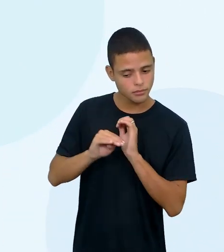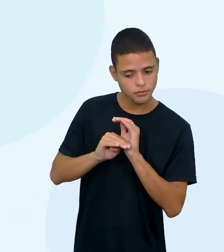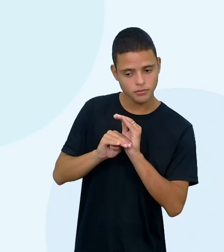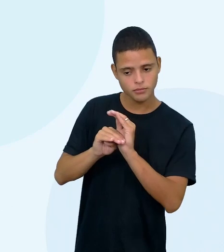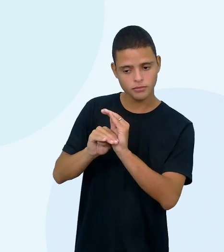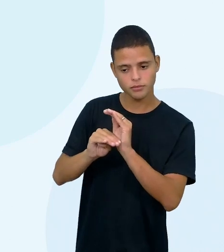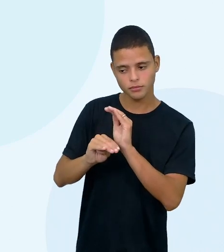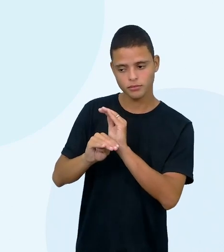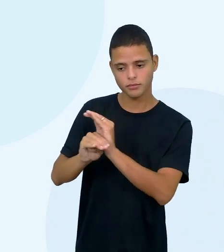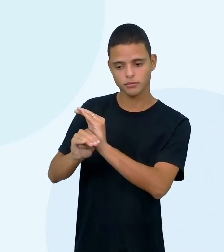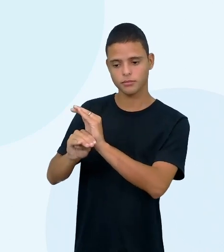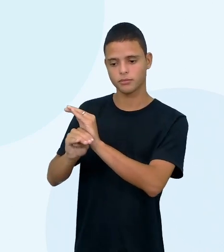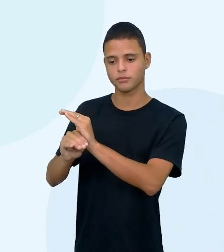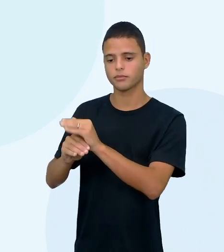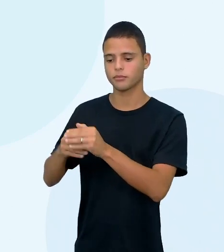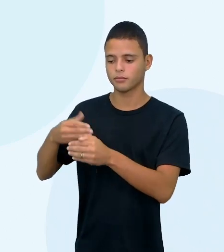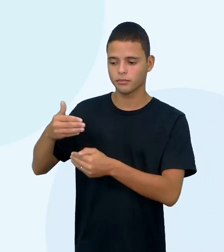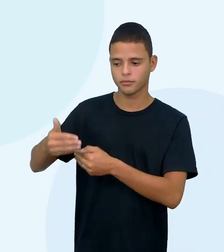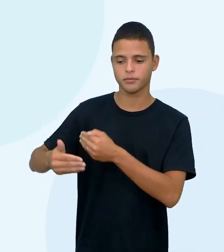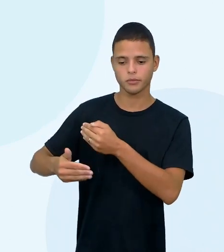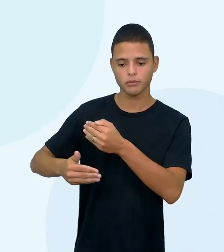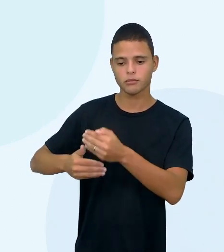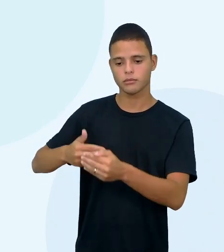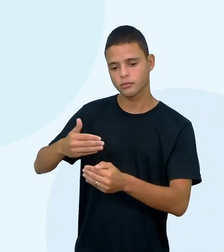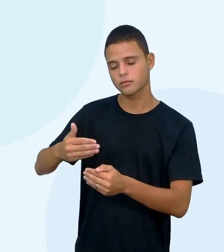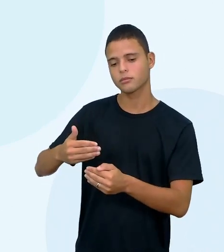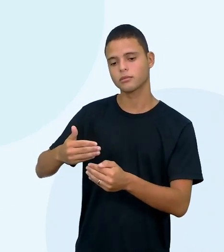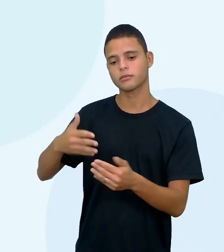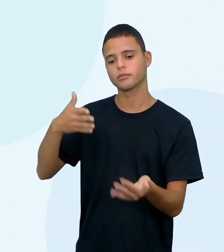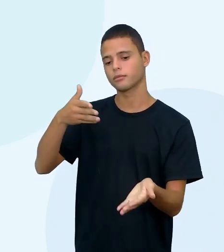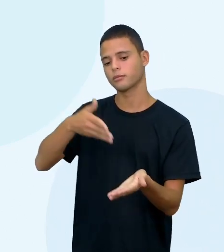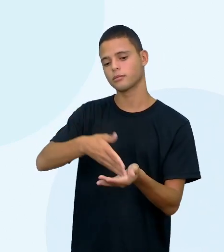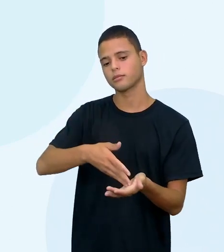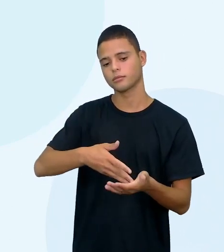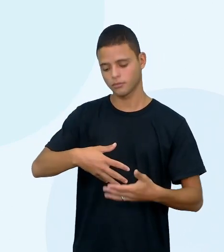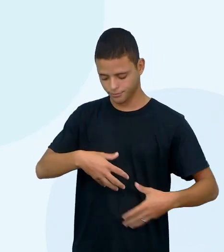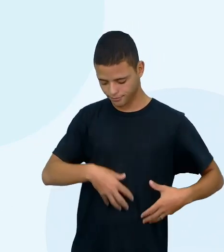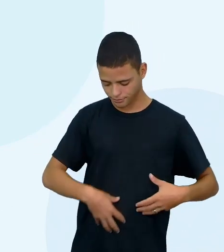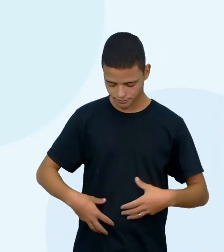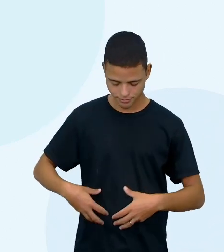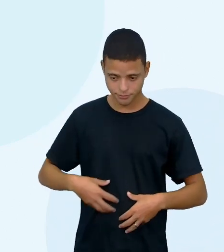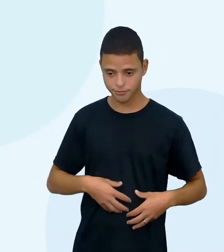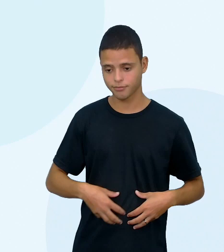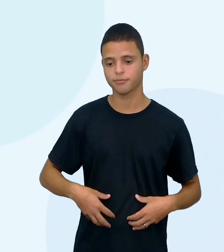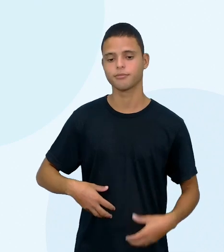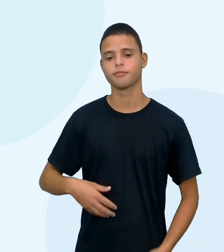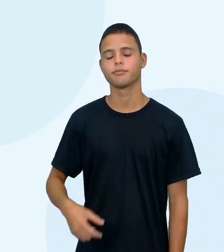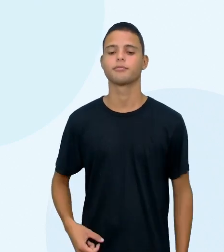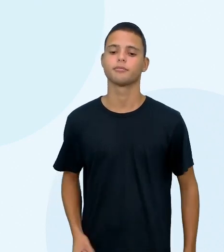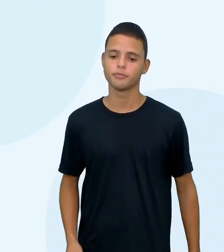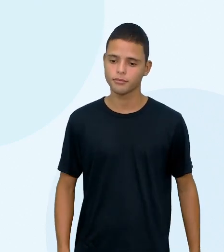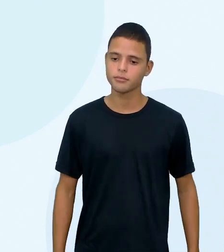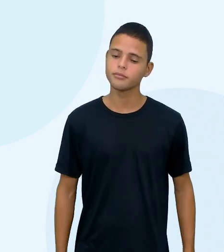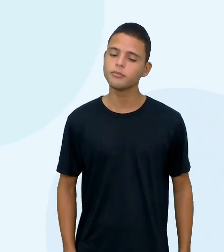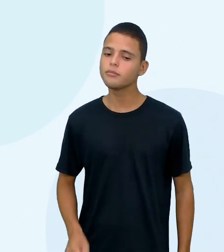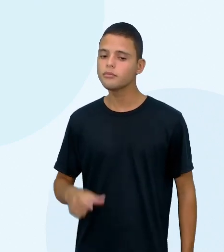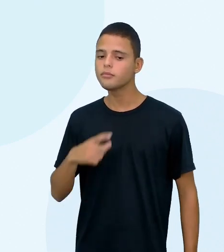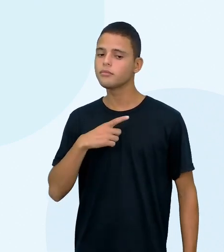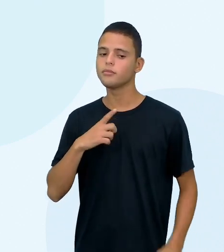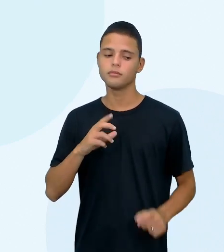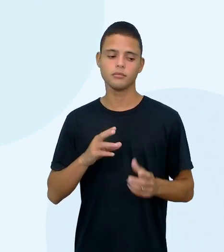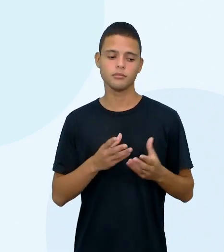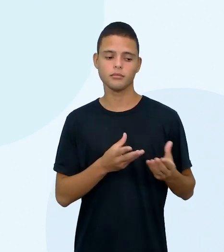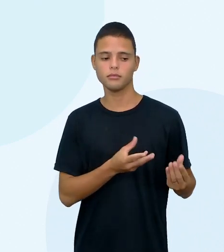alimento ao longo então de todo esse canal até chegar no nosso estômago. esse esôfago ele realiza uma série